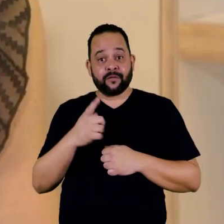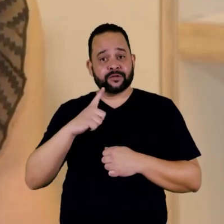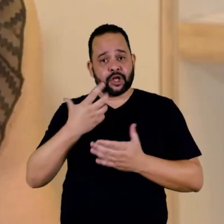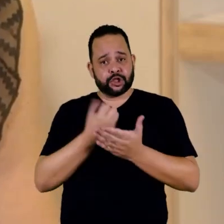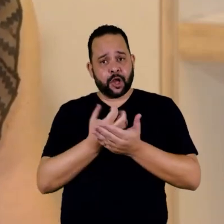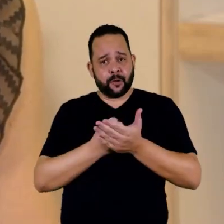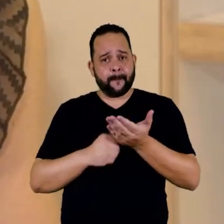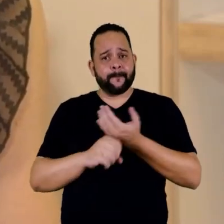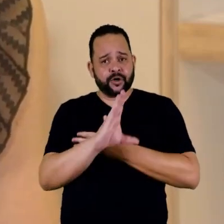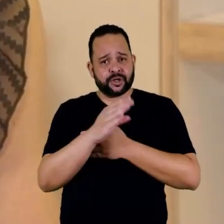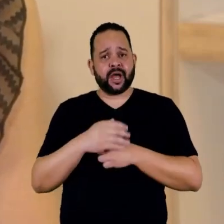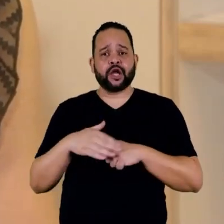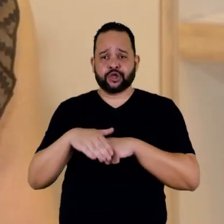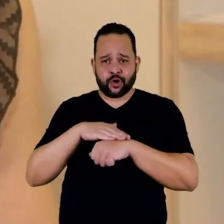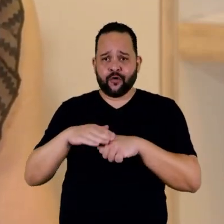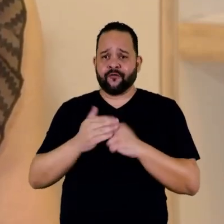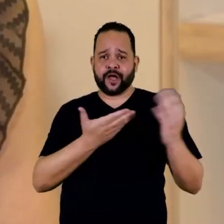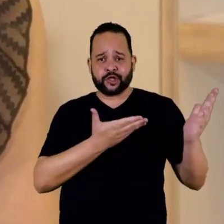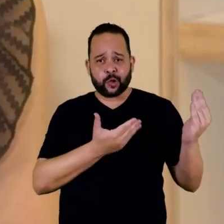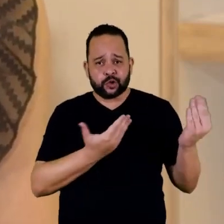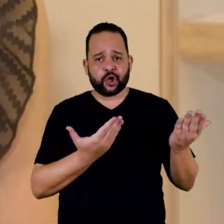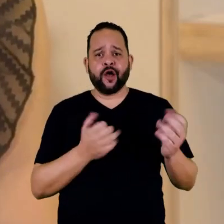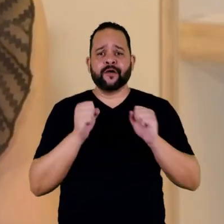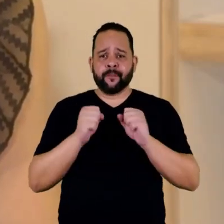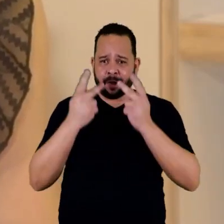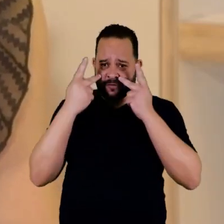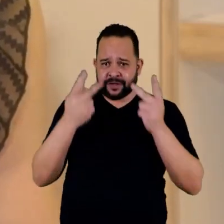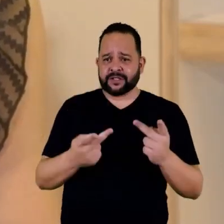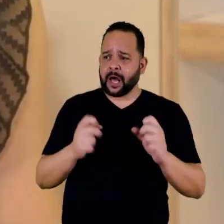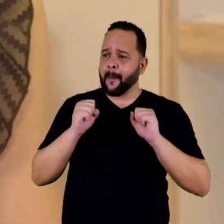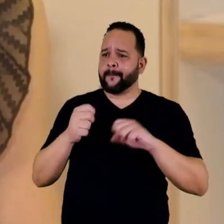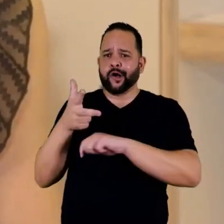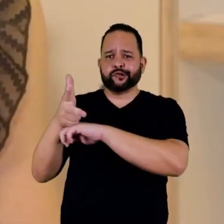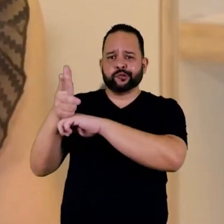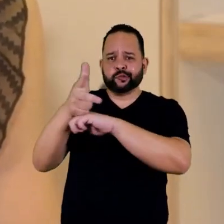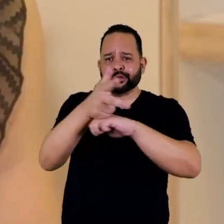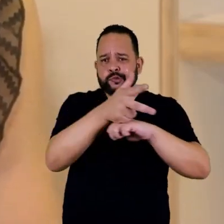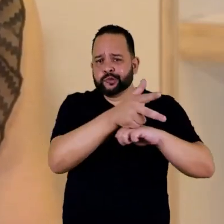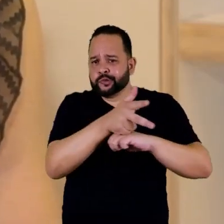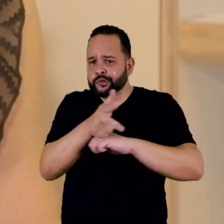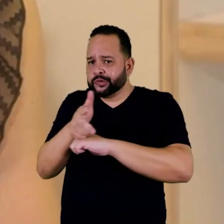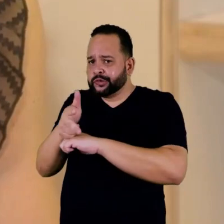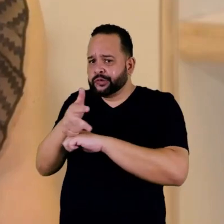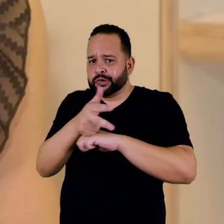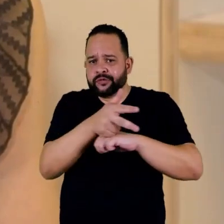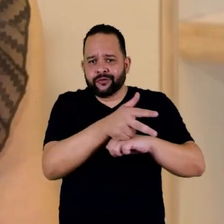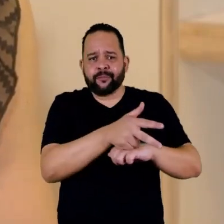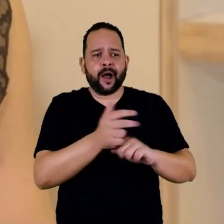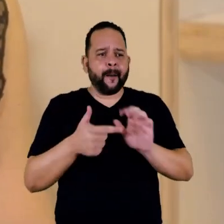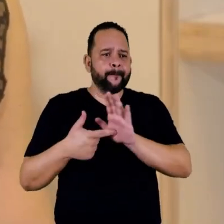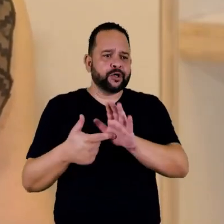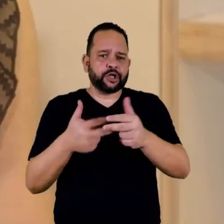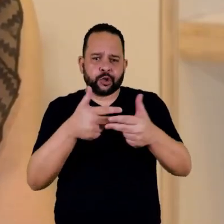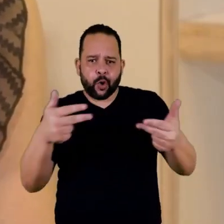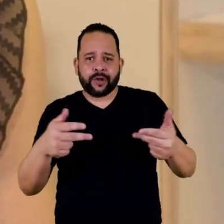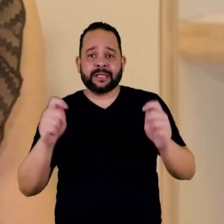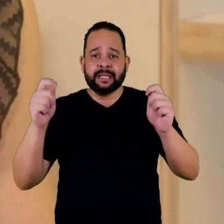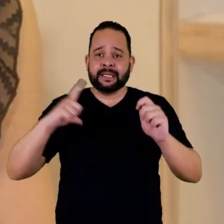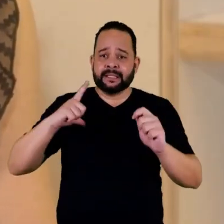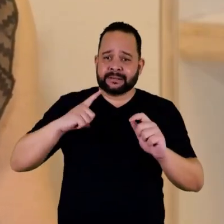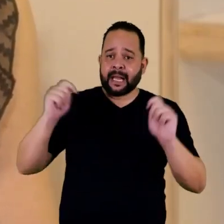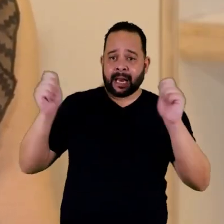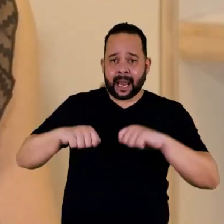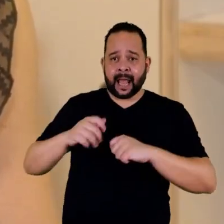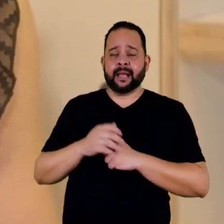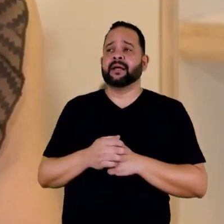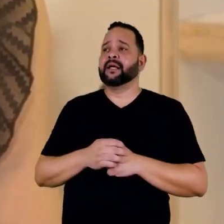T um podcast que fala com a juventude Vão visitar vocês podem fazer uns vídeos mostrando coisas que a gente tem que as pessoas podem ir por exemplo